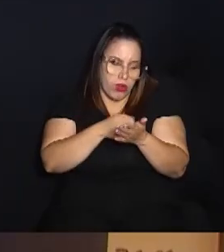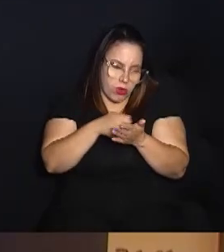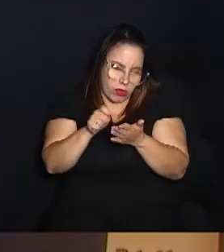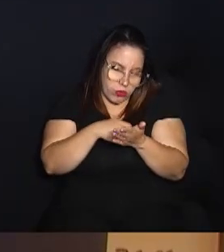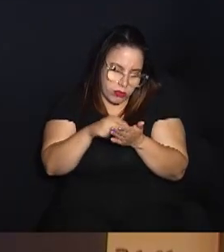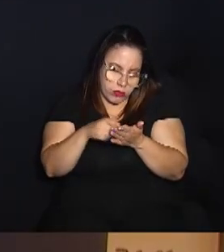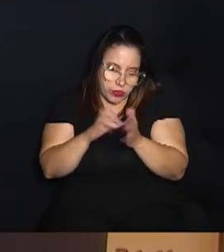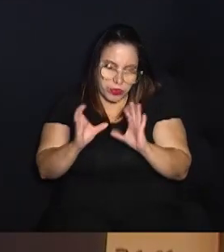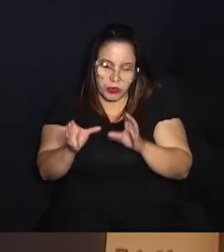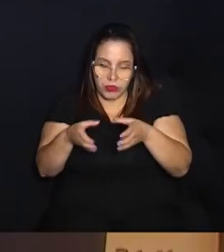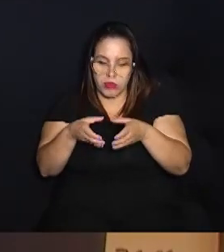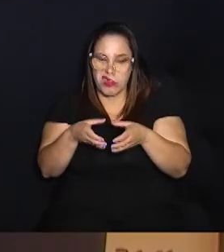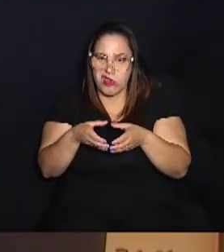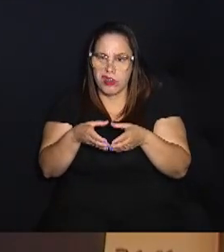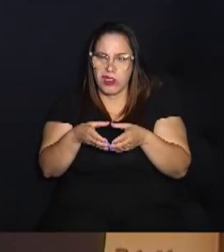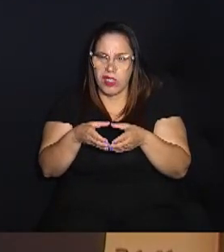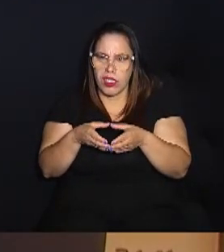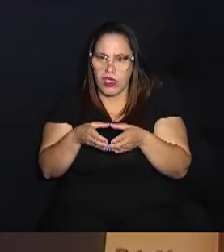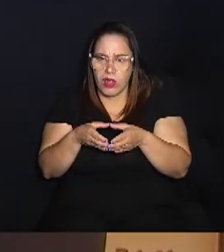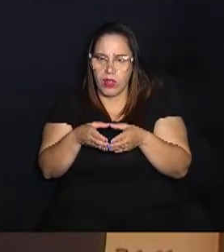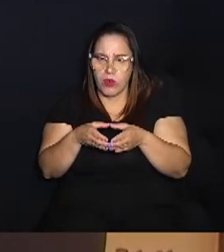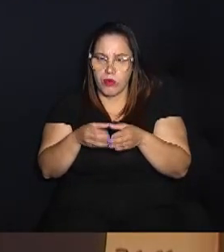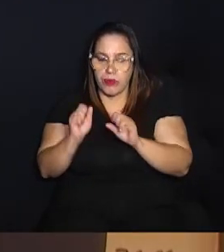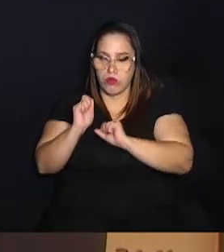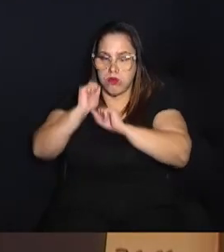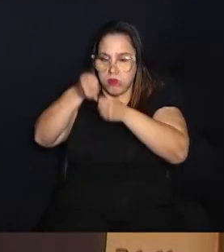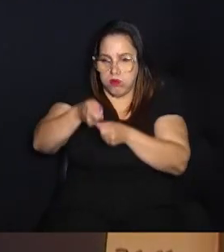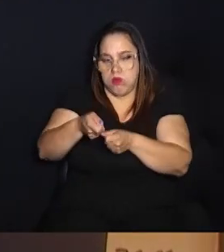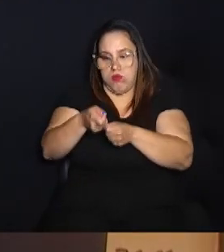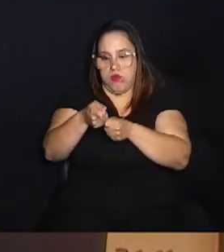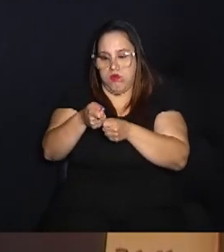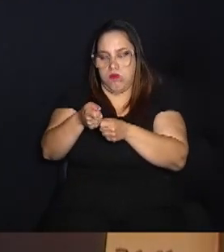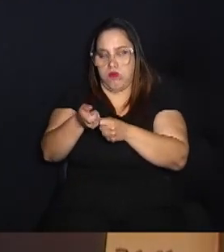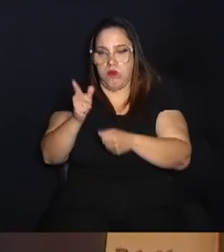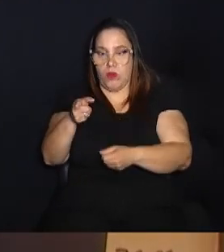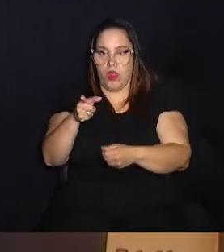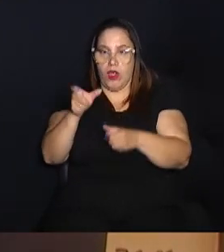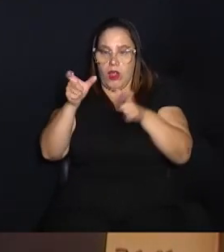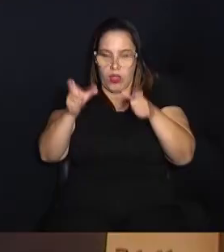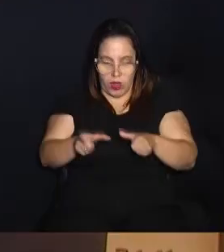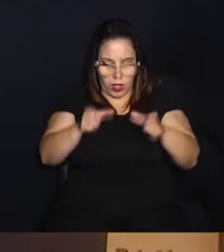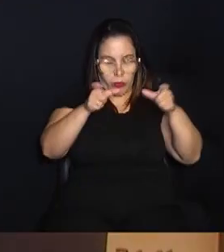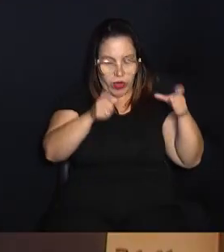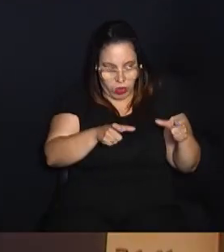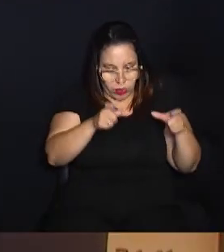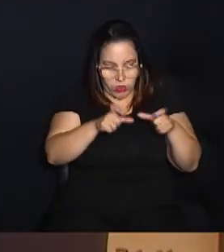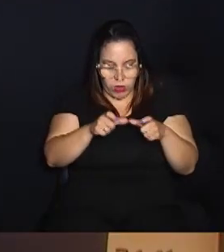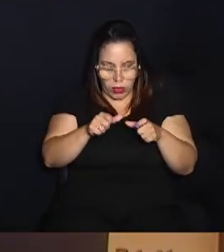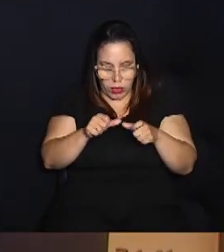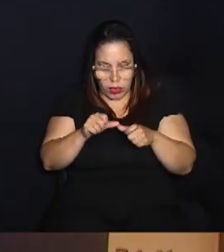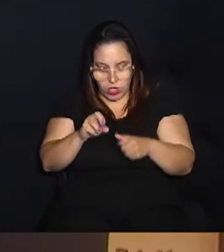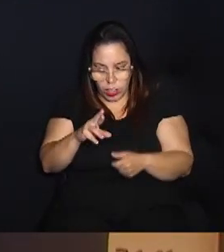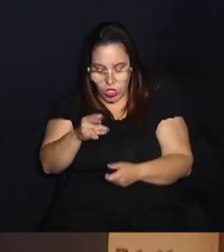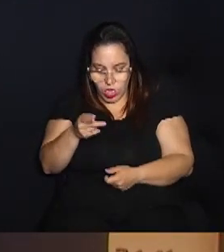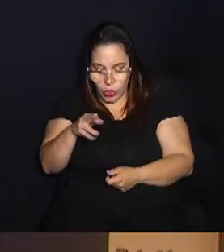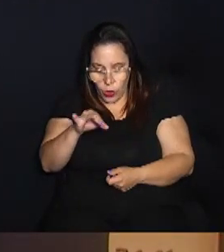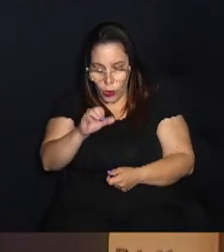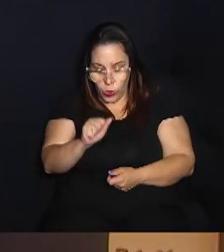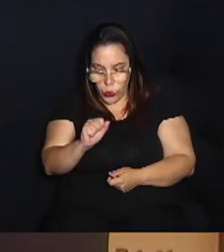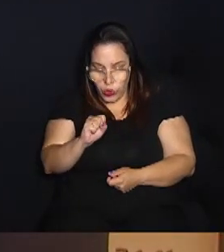uma comunidade de pescadores. Então, as palavras geradoras daquele